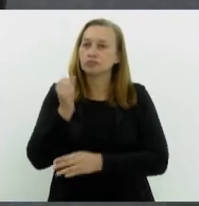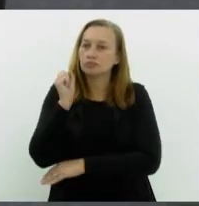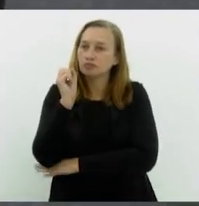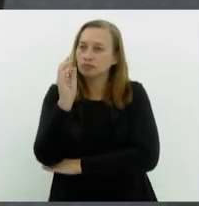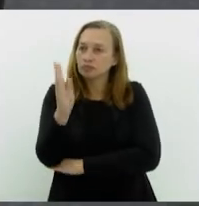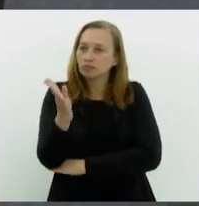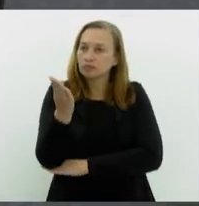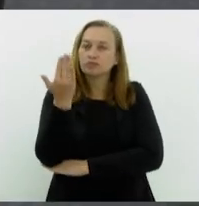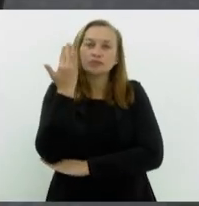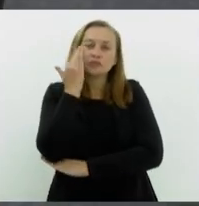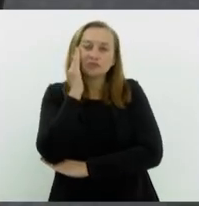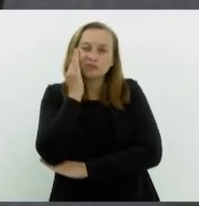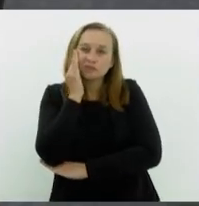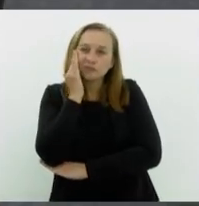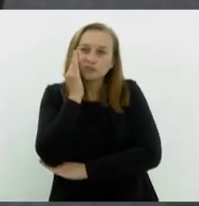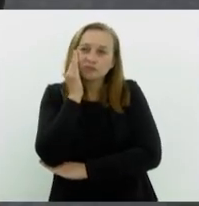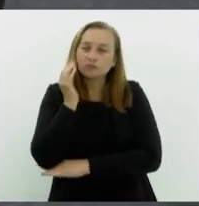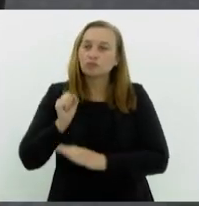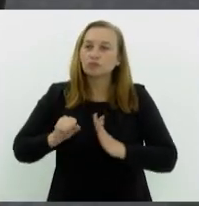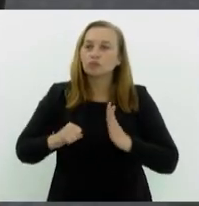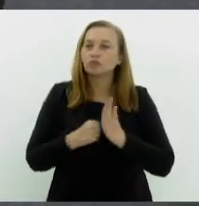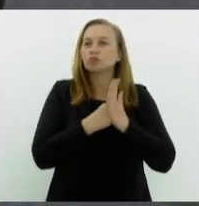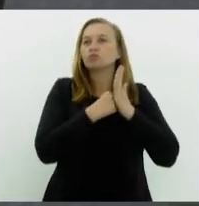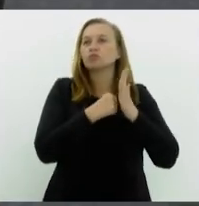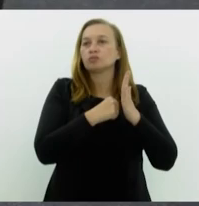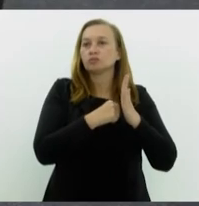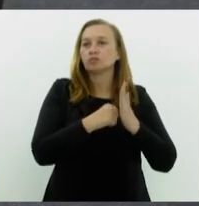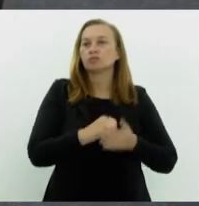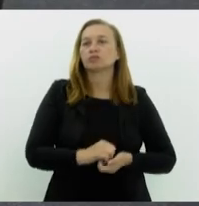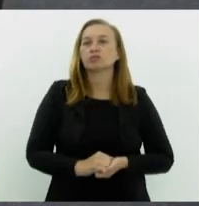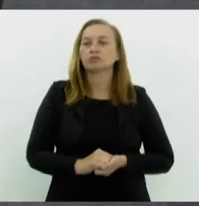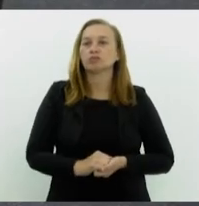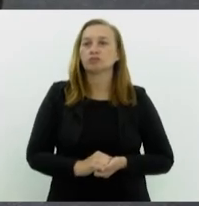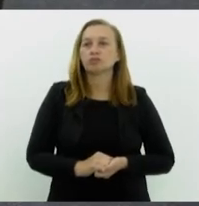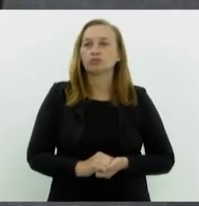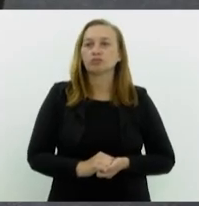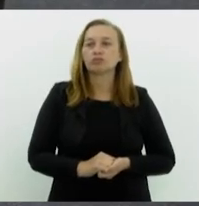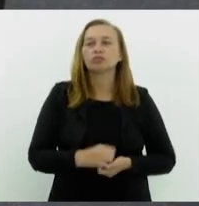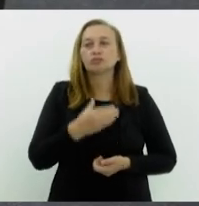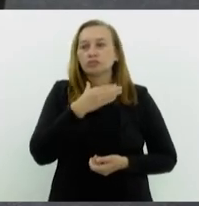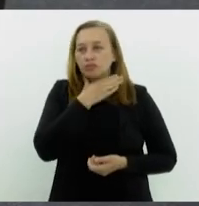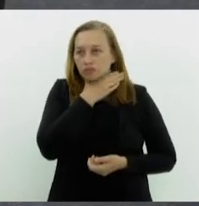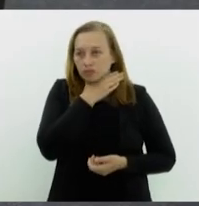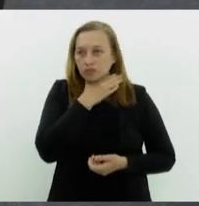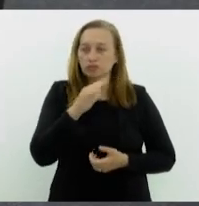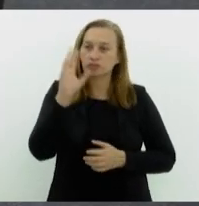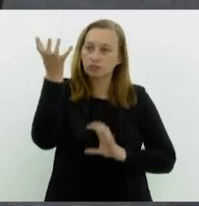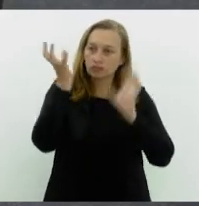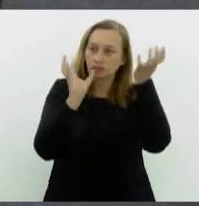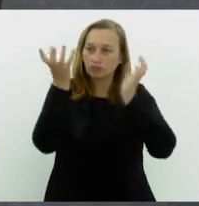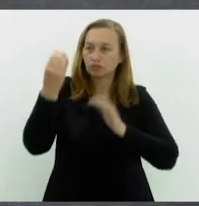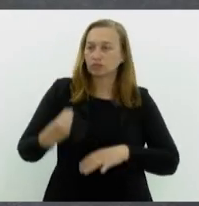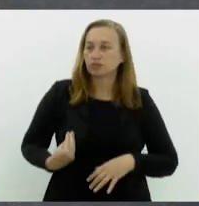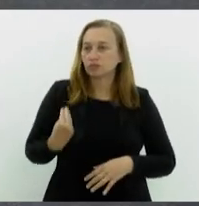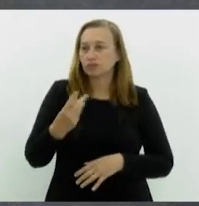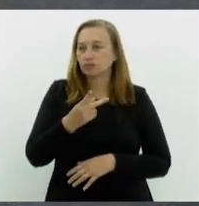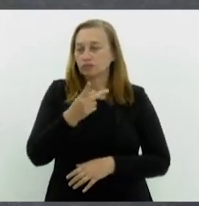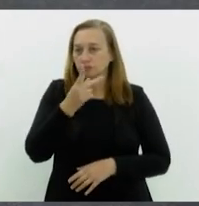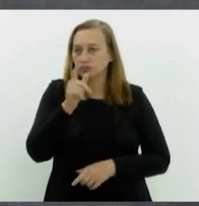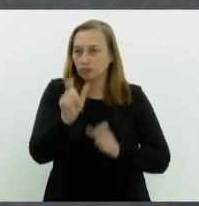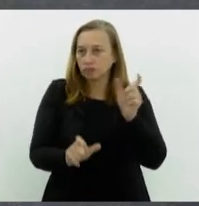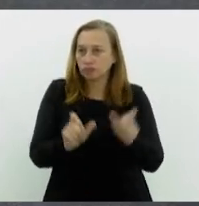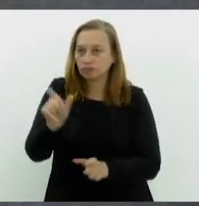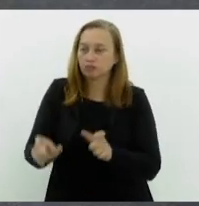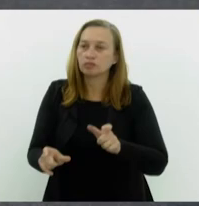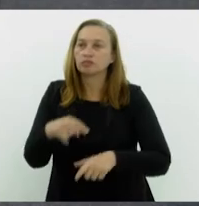a gente começa a entender os impactos da crise climática sobre a vida das pessoas, e, sem dúvida